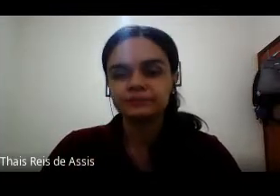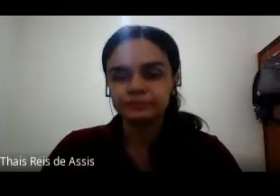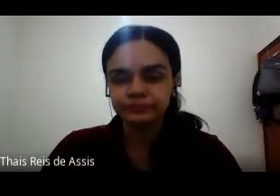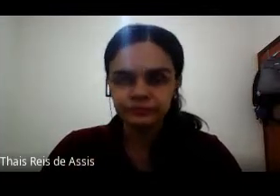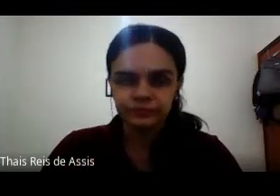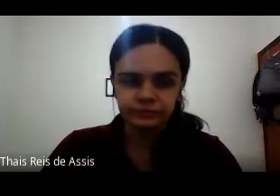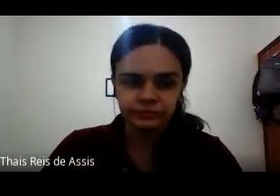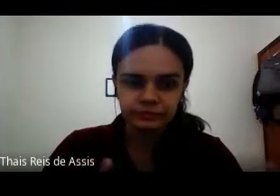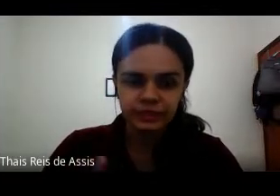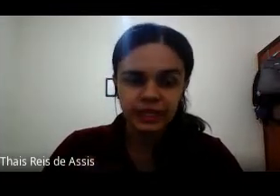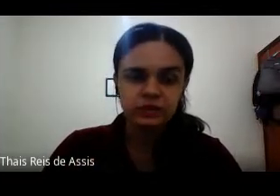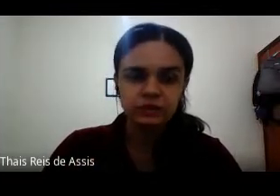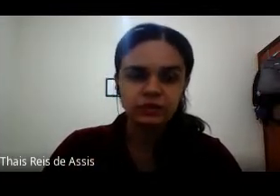tem,